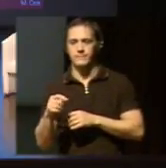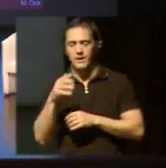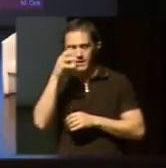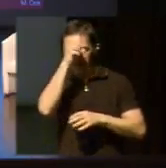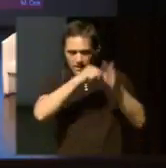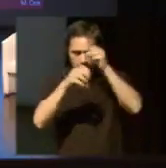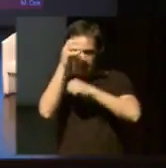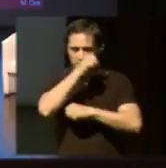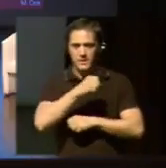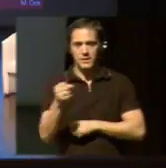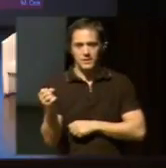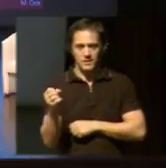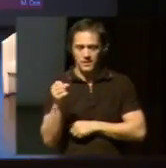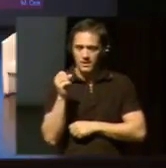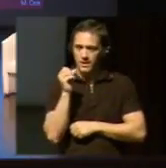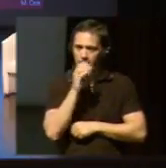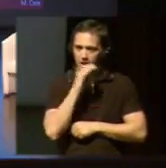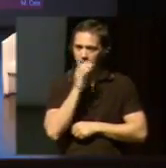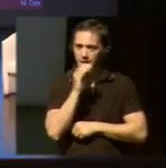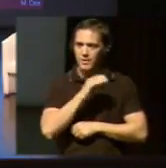mais facilidade com os mais velhos.